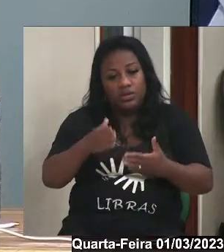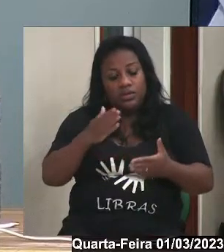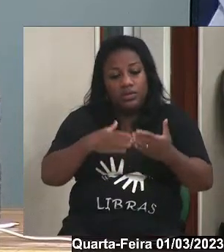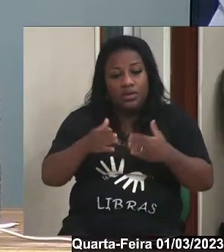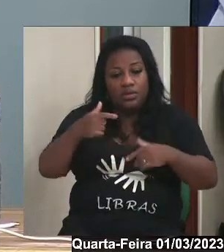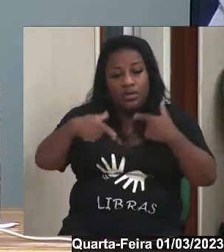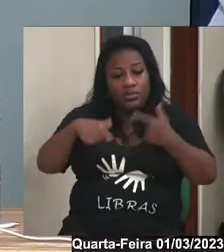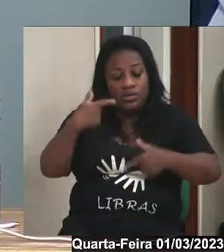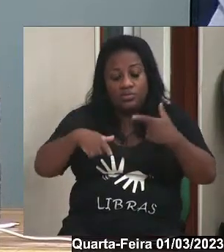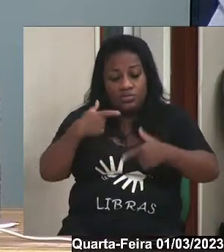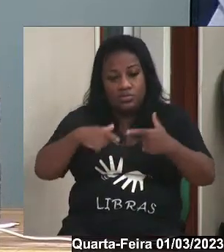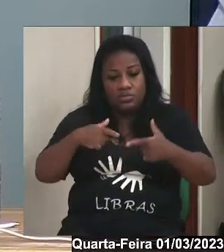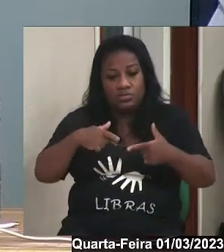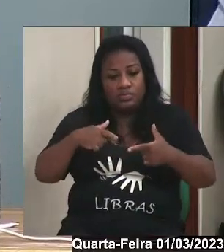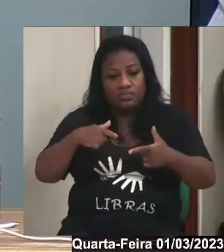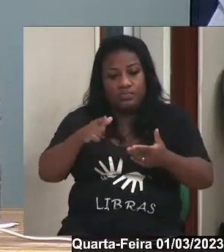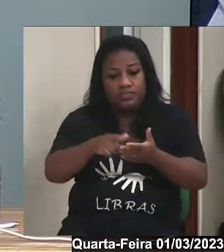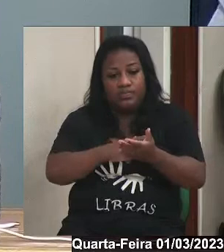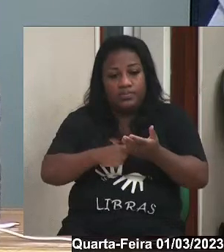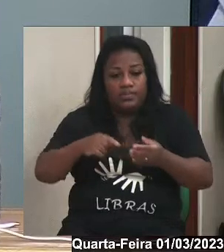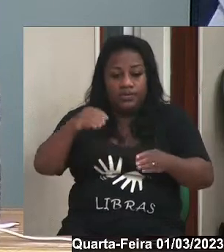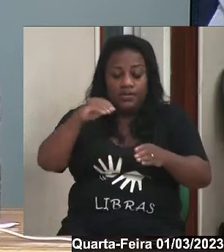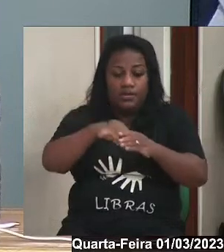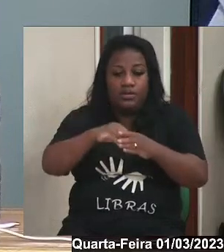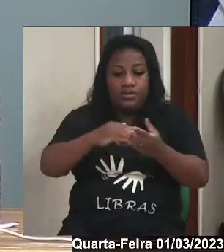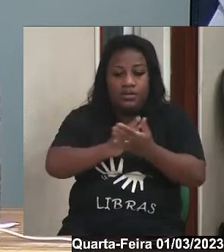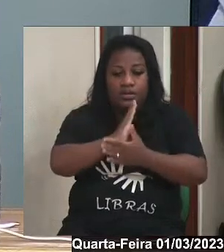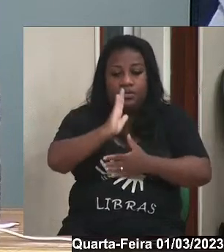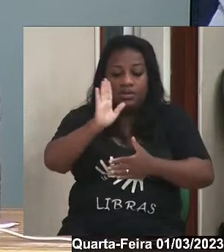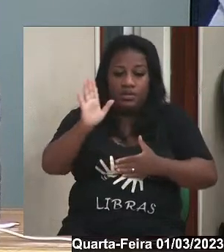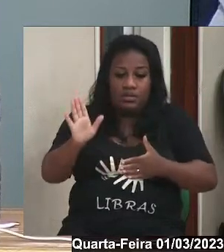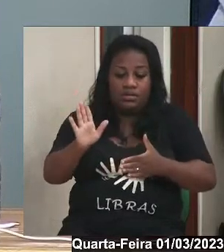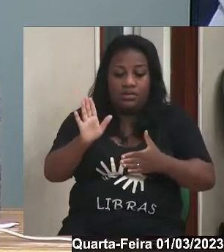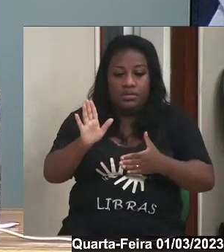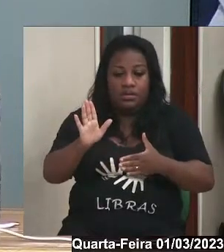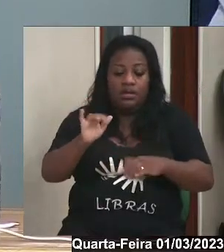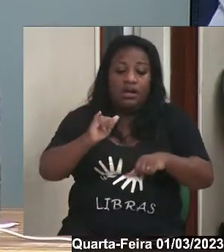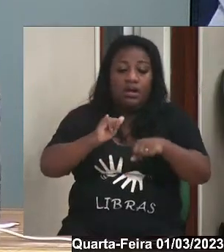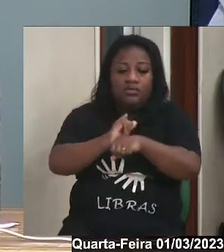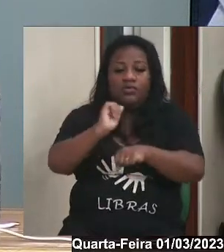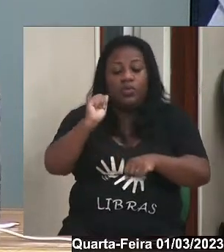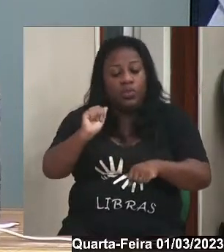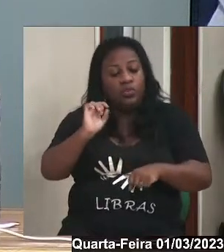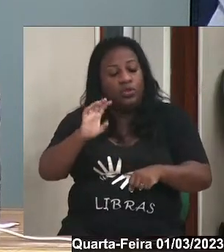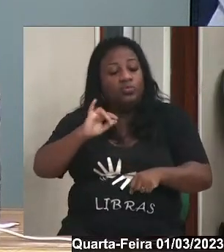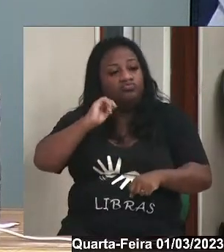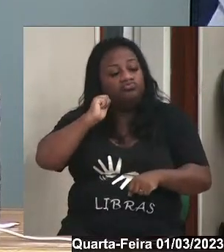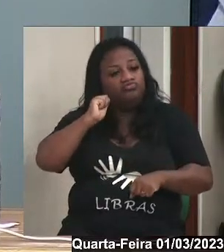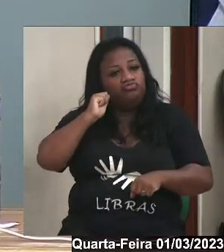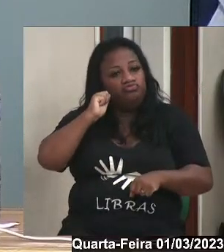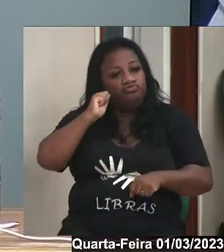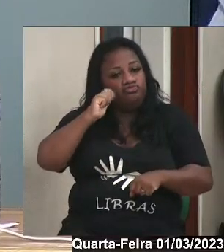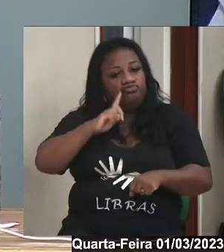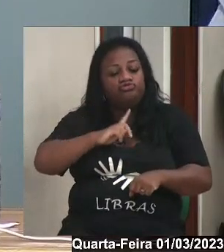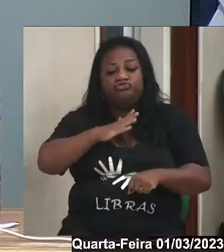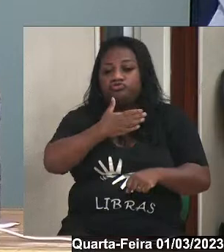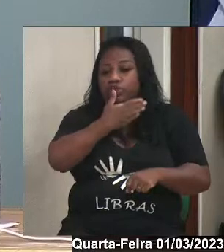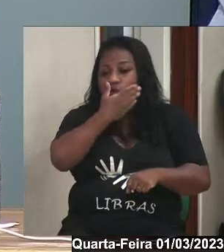públicos. Em discussão, não havendo discussão, foi a votação aprovada por 15 votos favoráveis e a ausência do vereador Gideon Santos